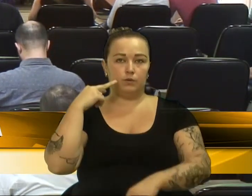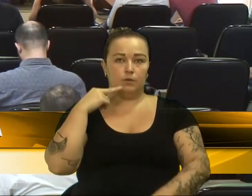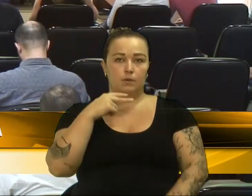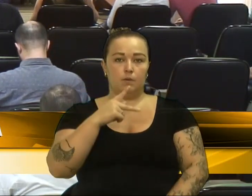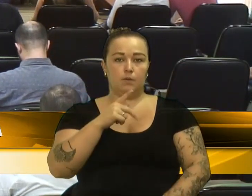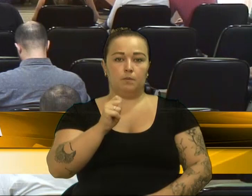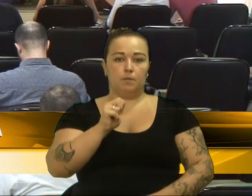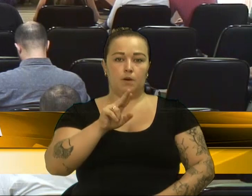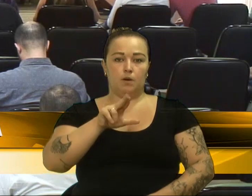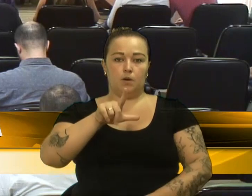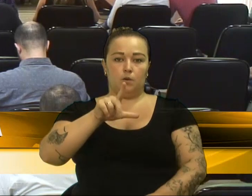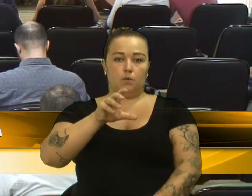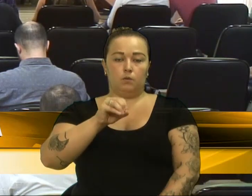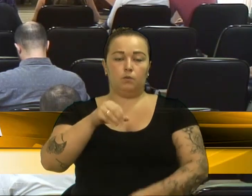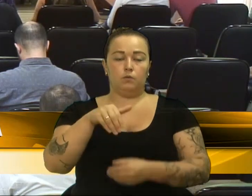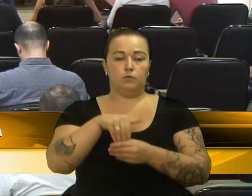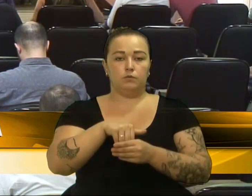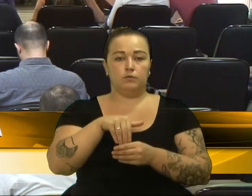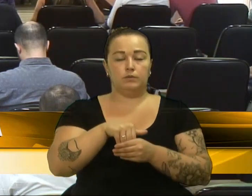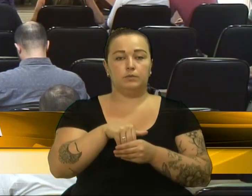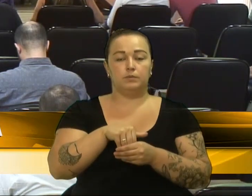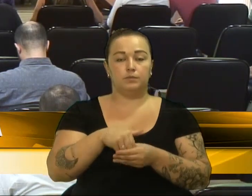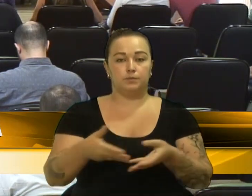Périco. Em votação,